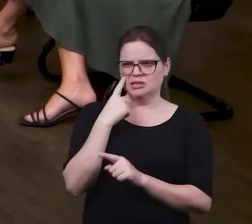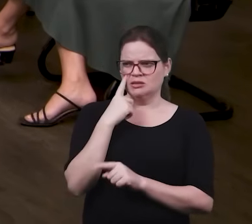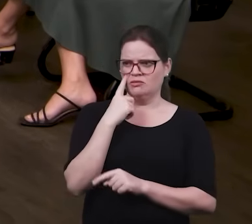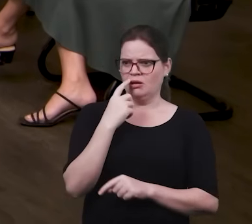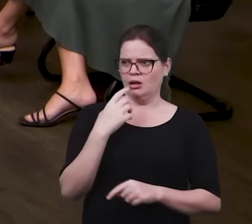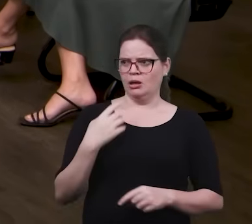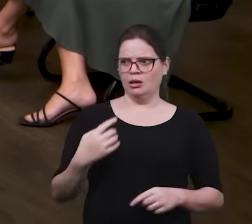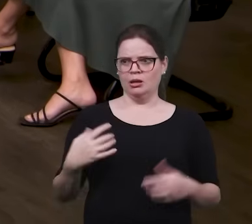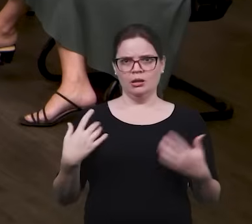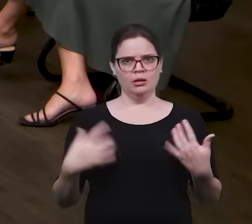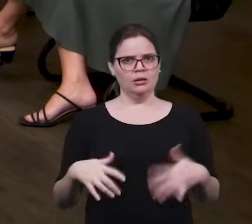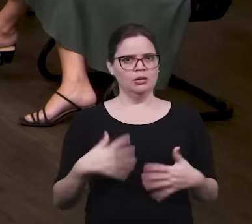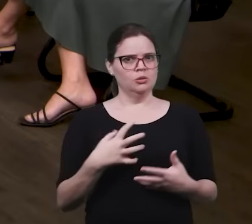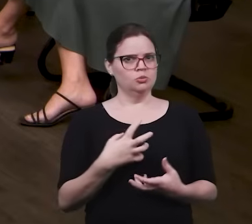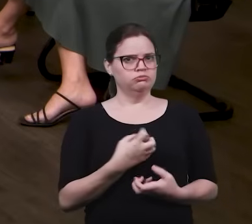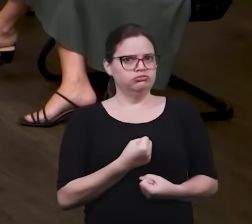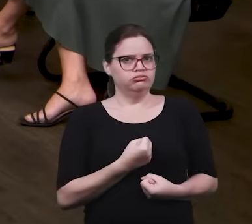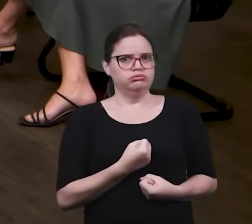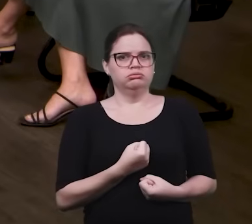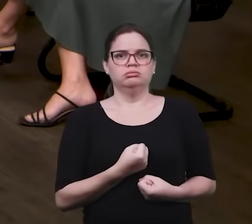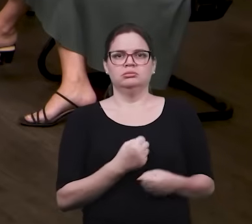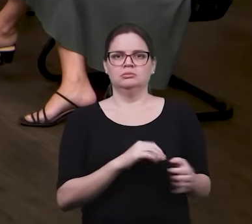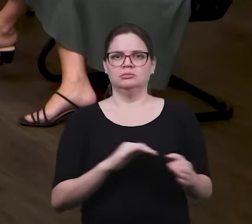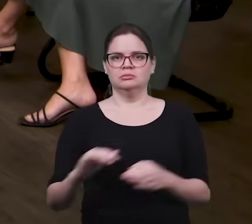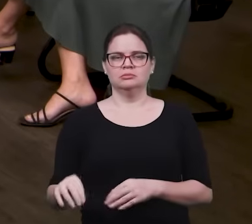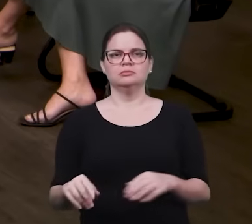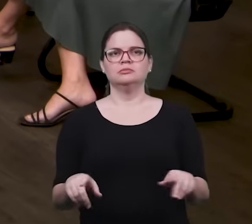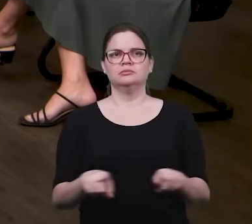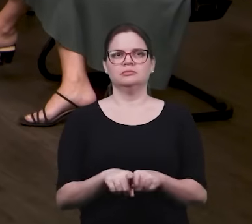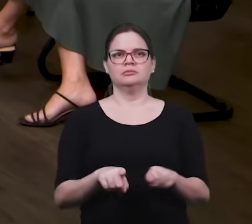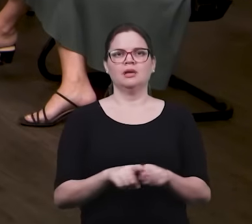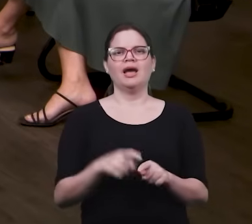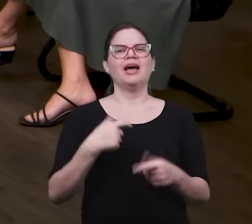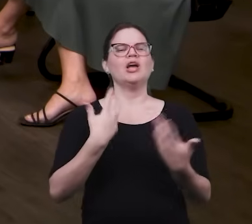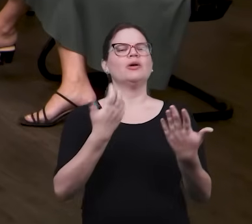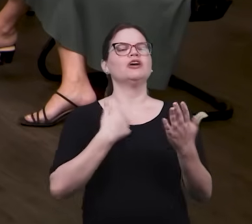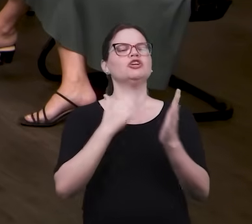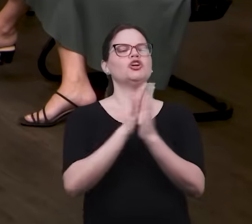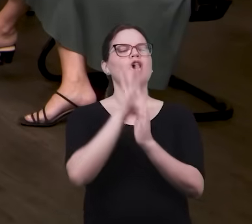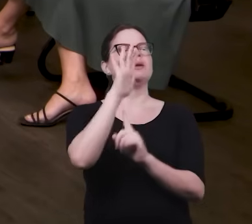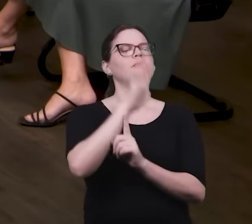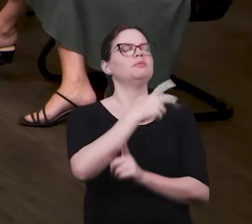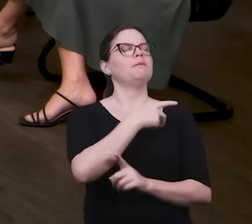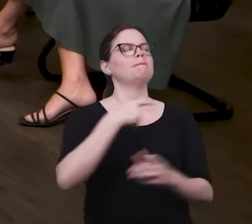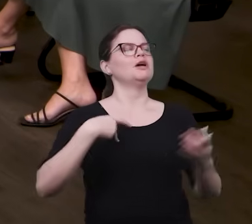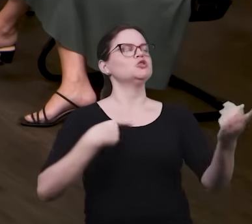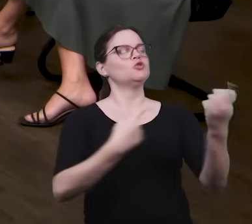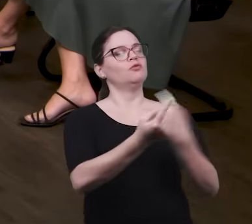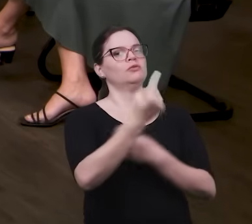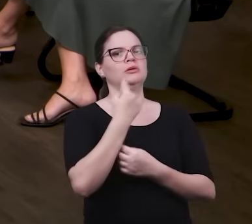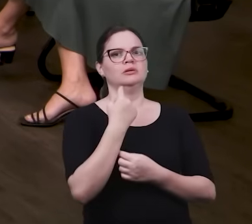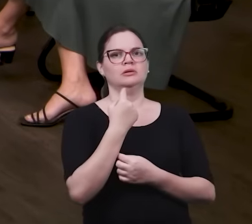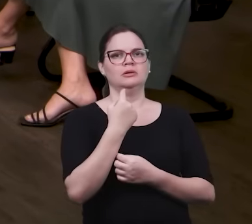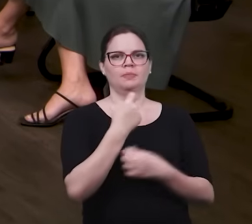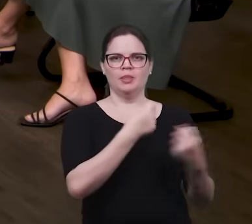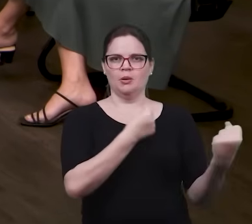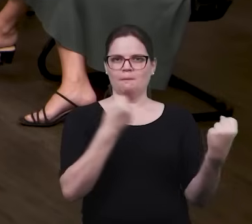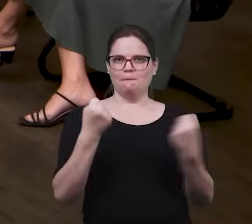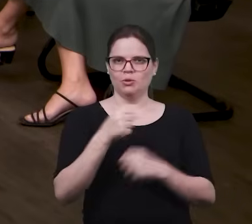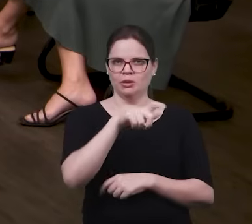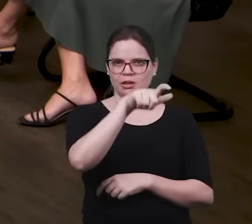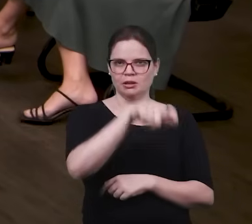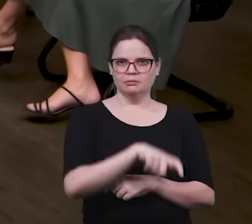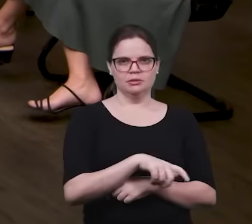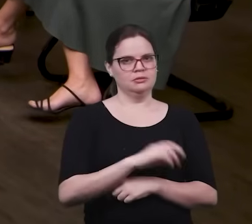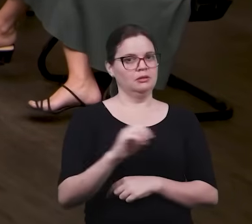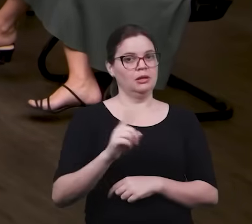grandes decepções. Eu gostaria que quem orasse por mim fosse o pastor fulano de tal. Olha só, o poder não está em quem ora, não, está em quem